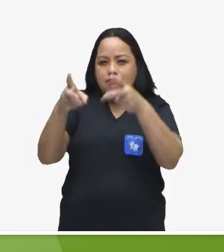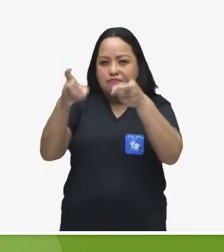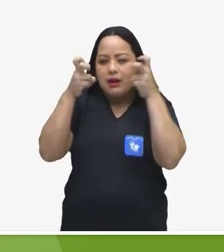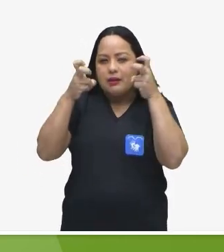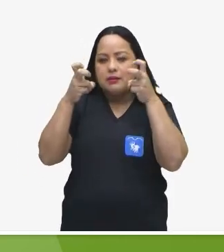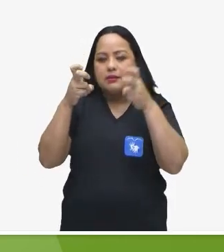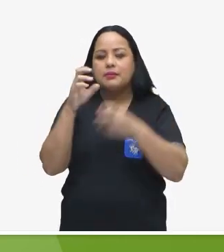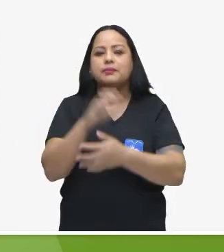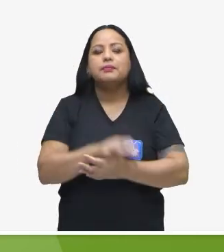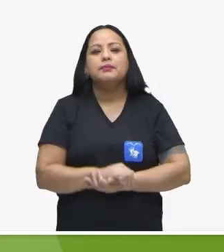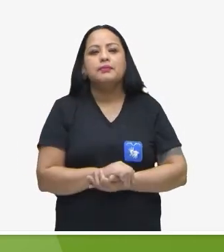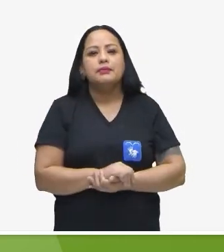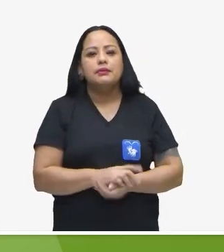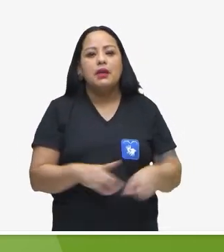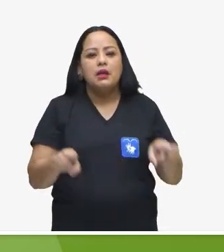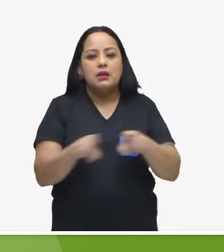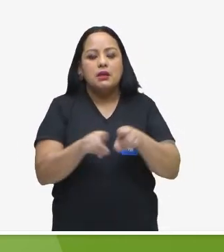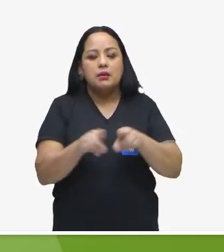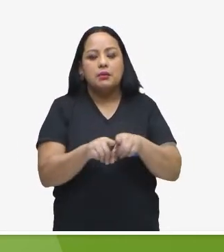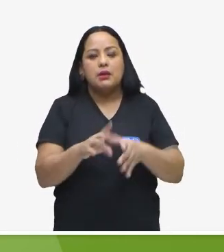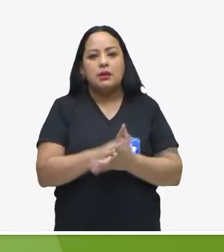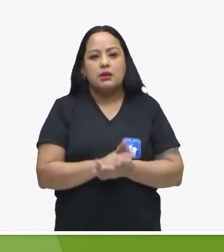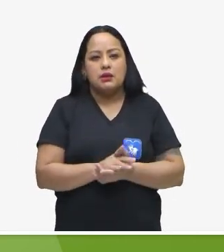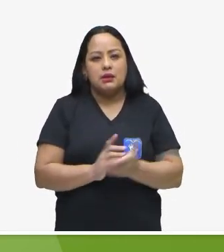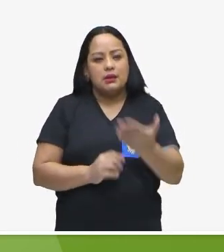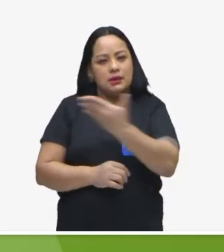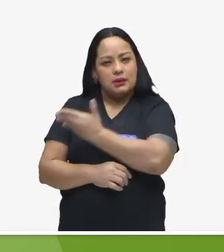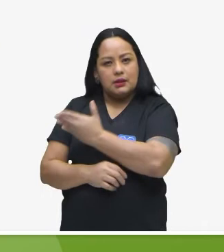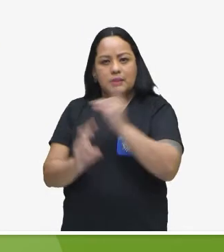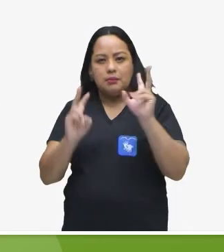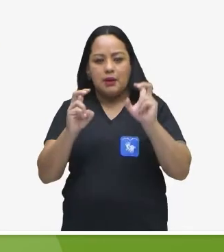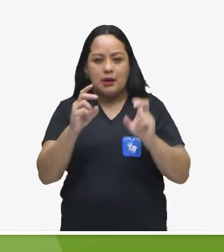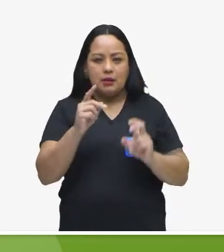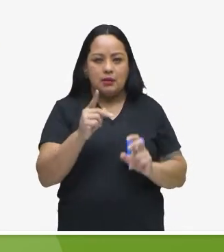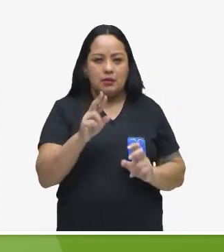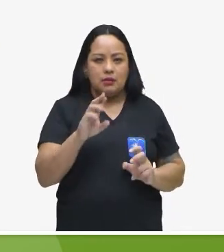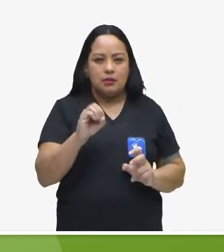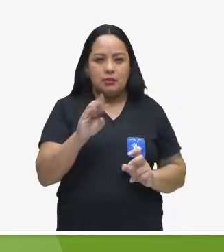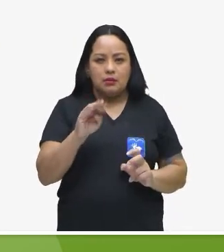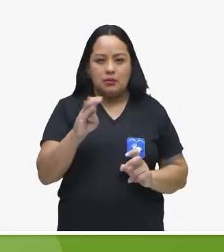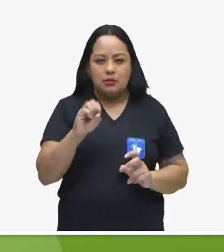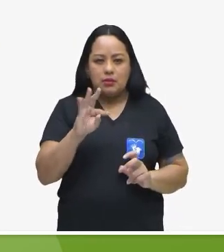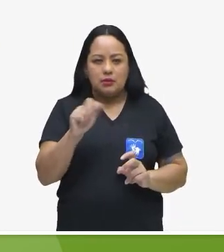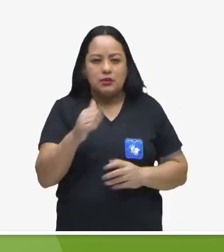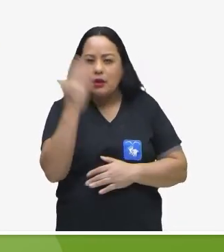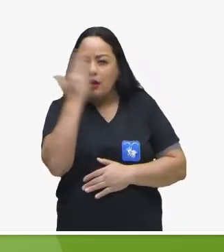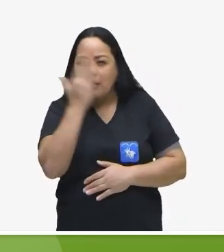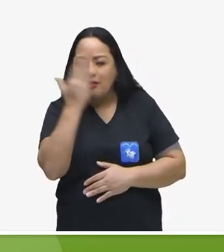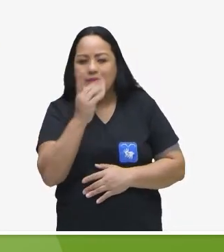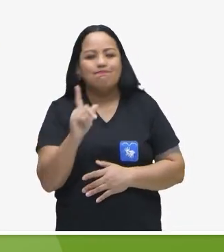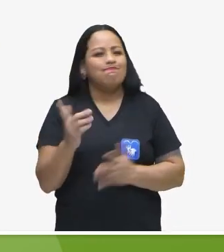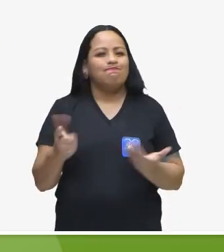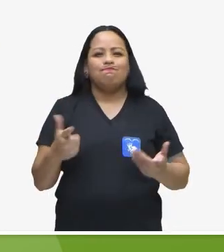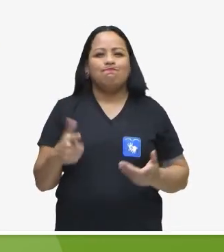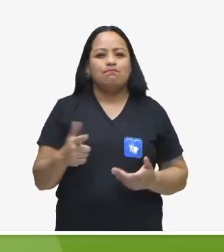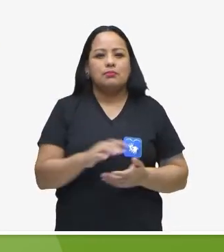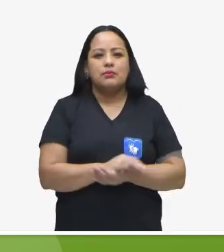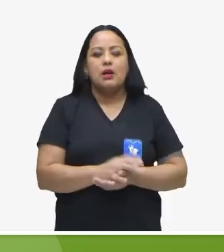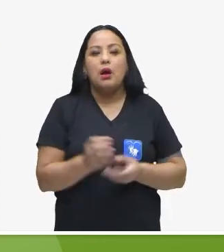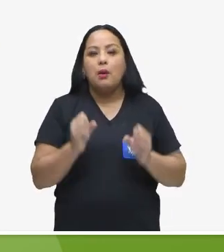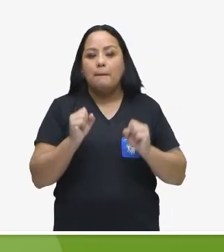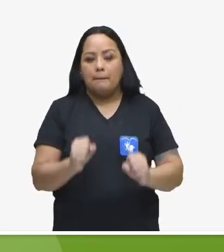tá? E os protistas, eles são microscópicos e a gente não consegue vê-los de forma alguma, tá? E eles podem